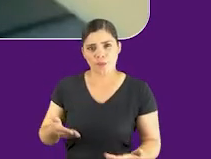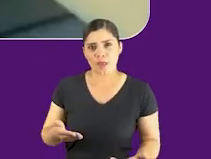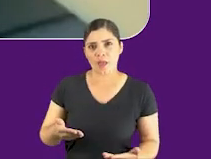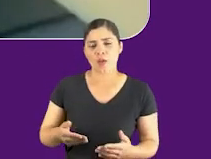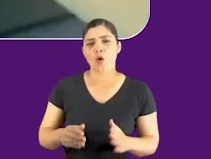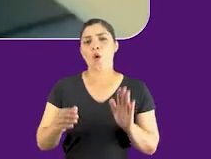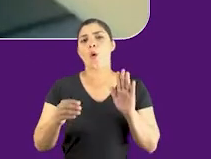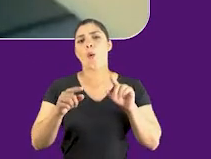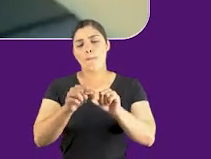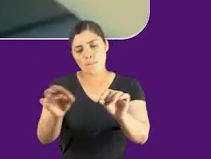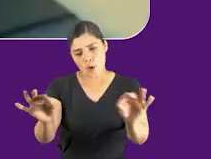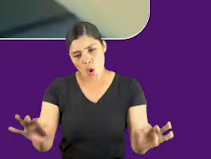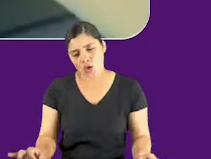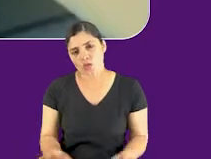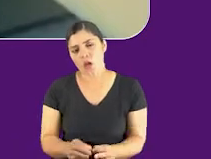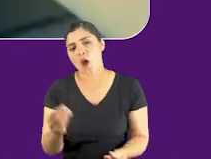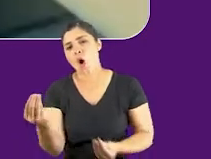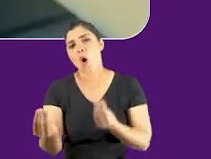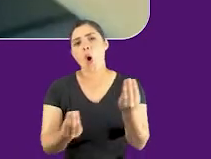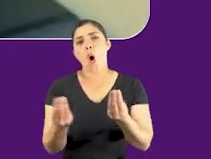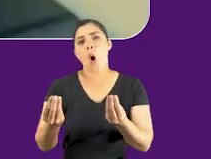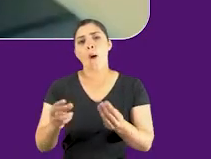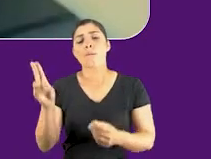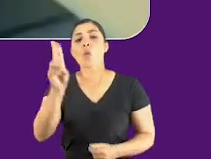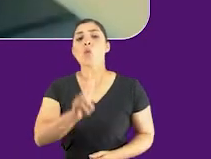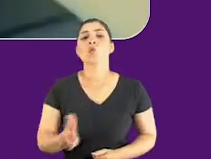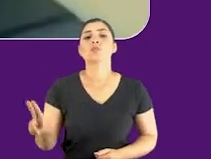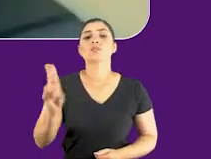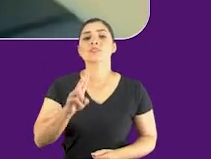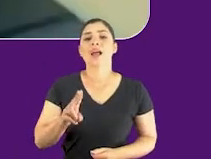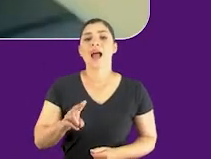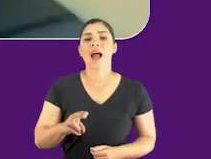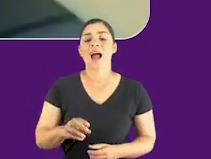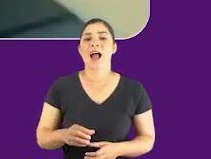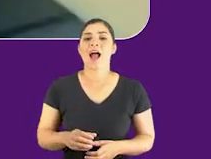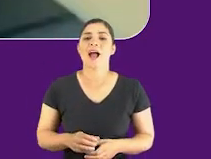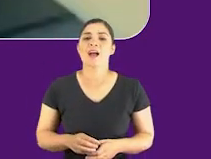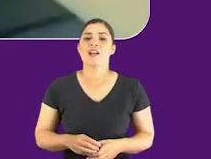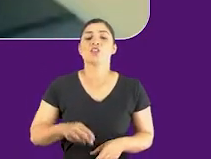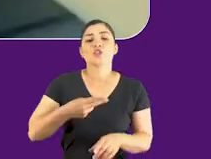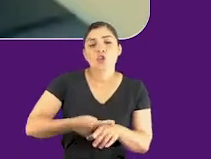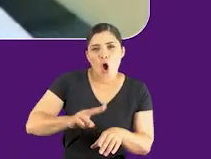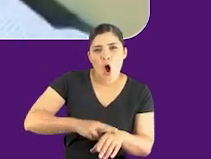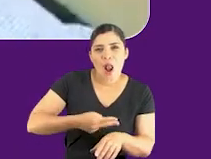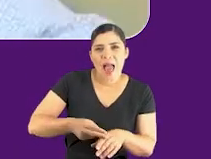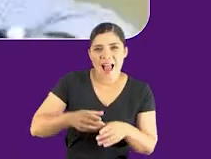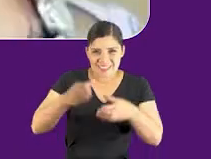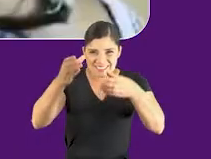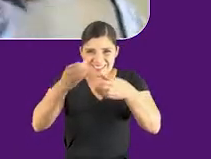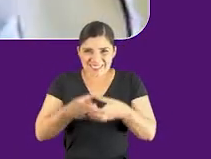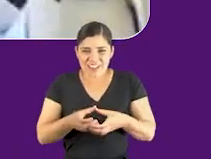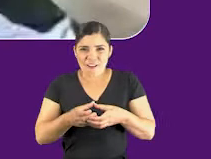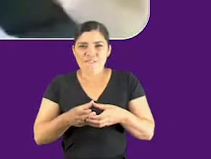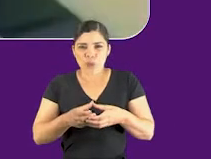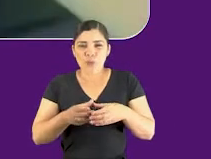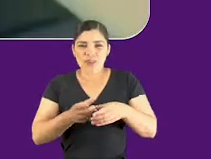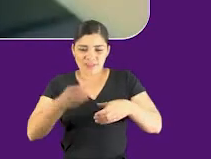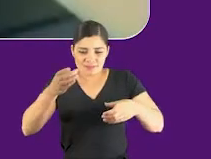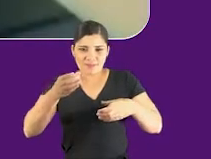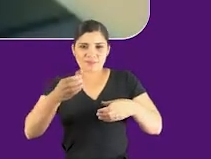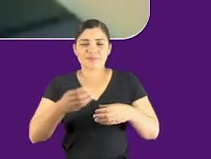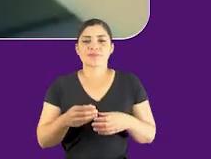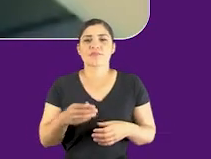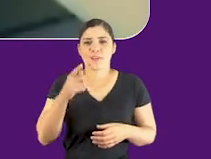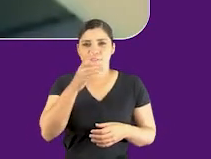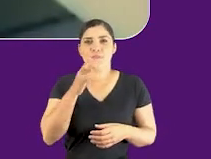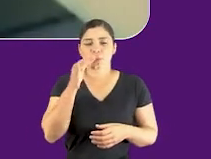um projeto de como usar as cascas do cacau para fazer que